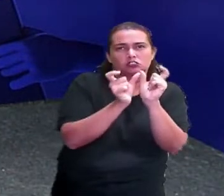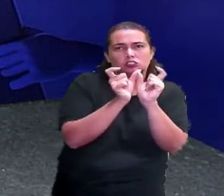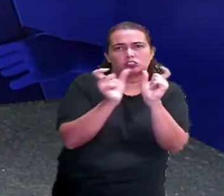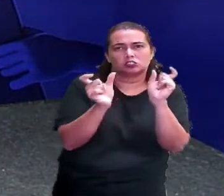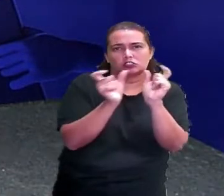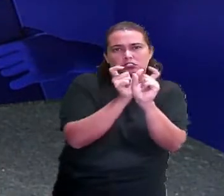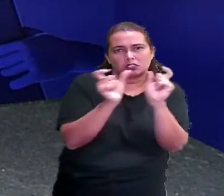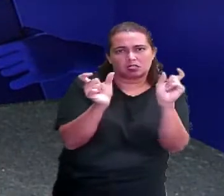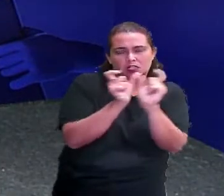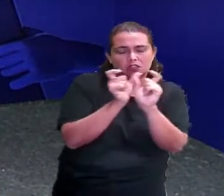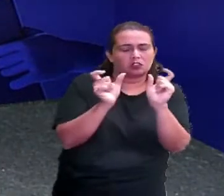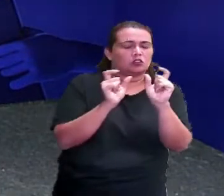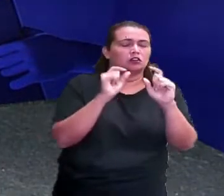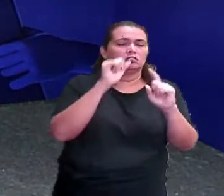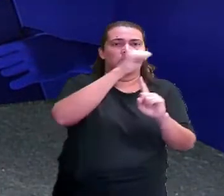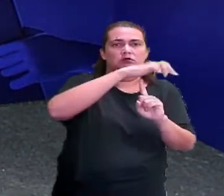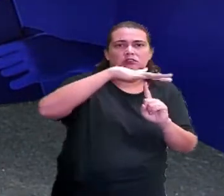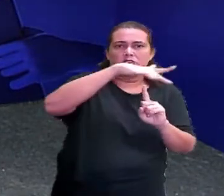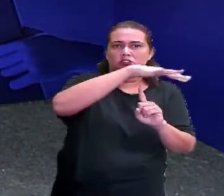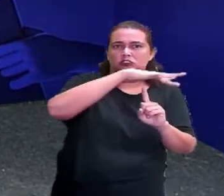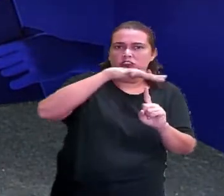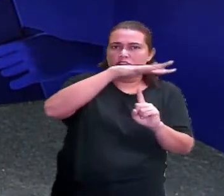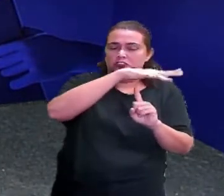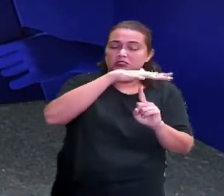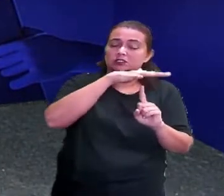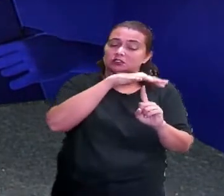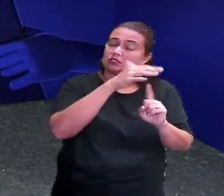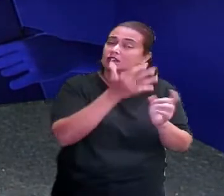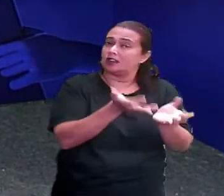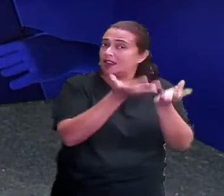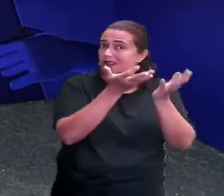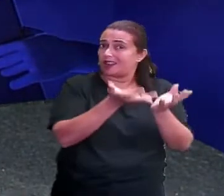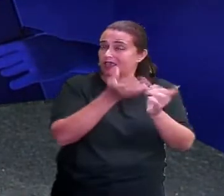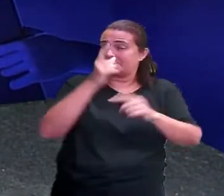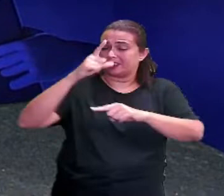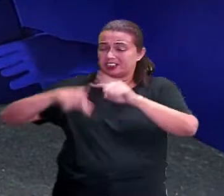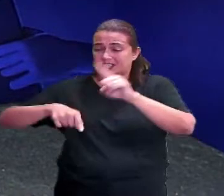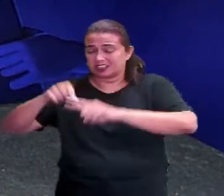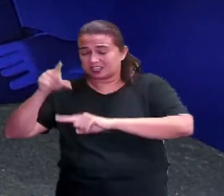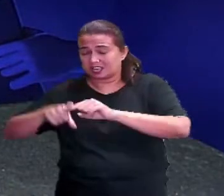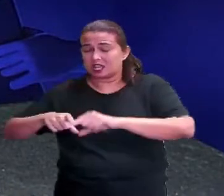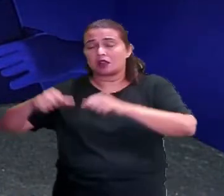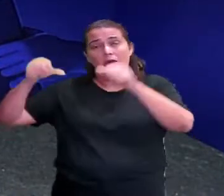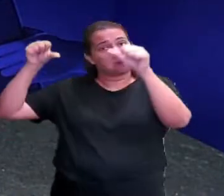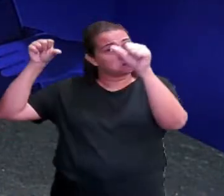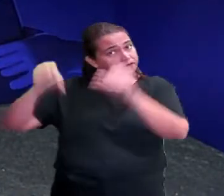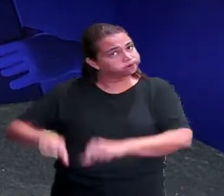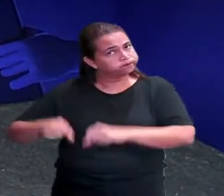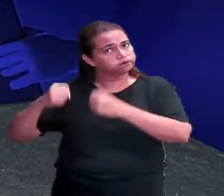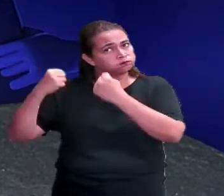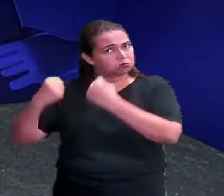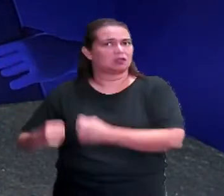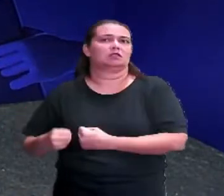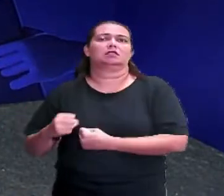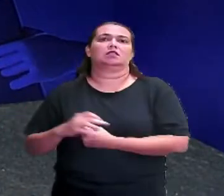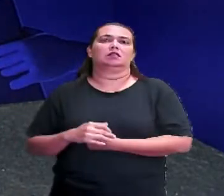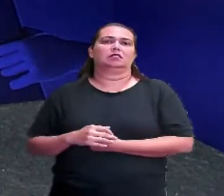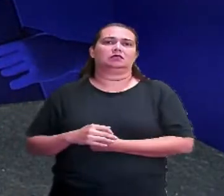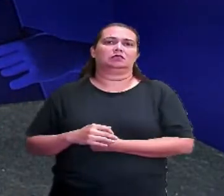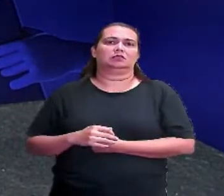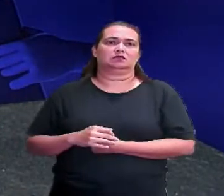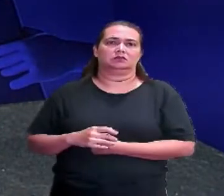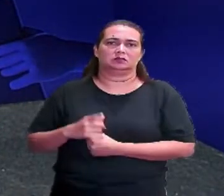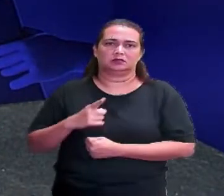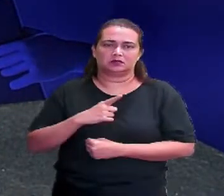ou obscena. As gírias, em sua maioria, pertencem ao vocabulário específico de certos grupos, como